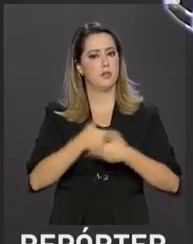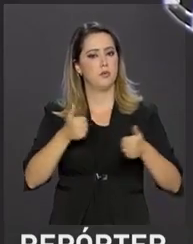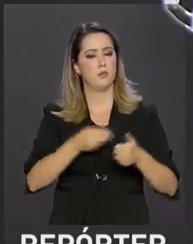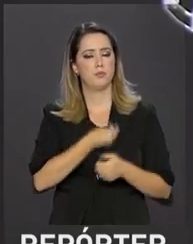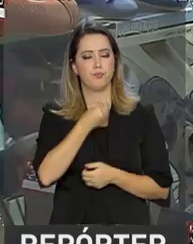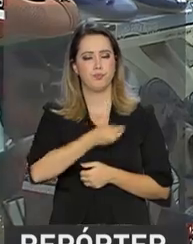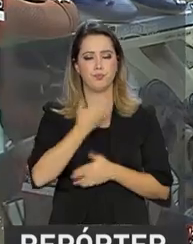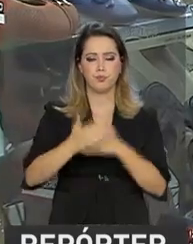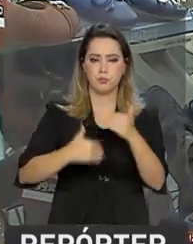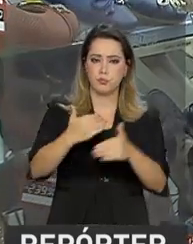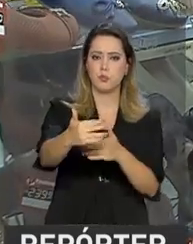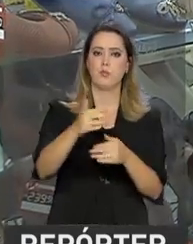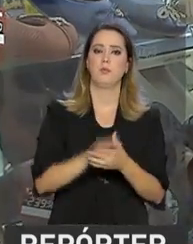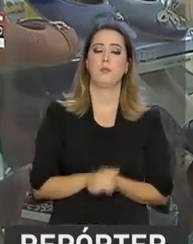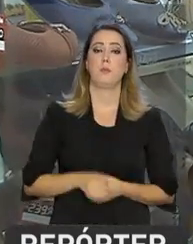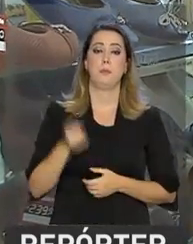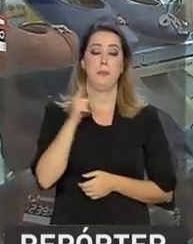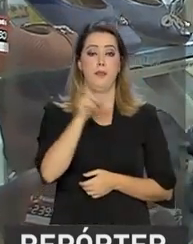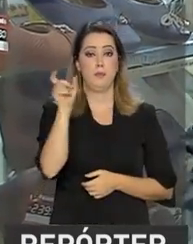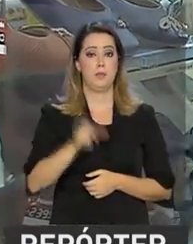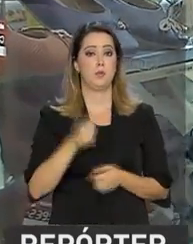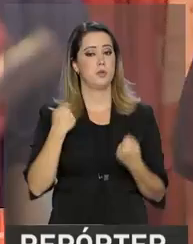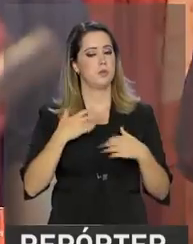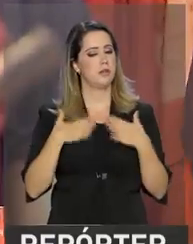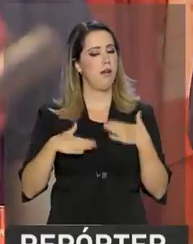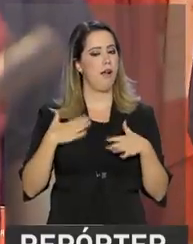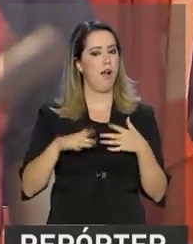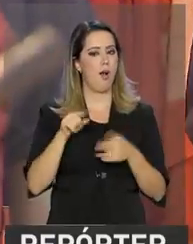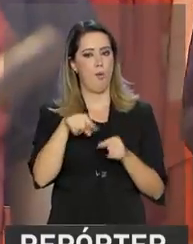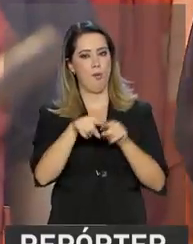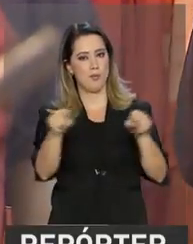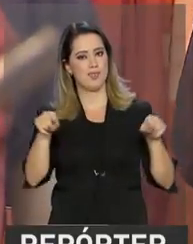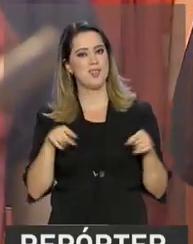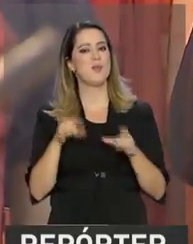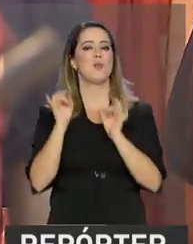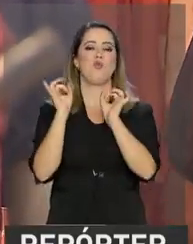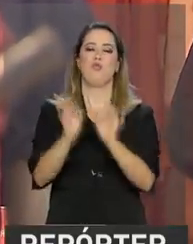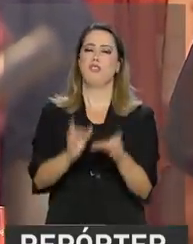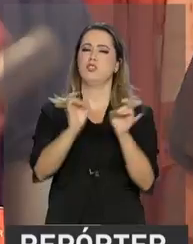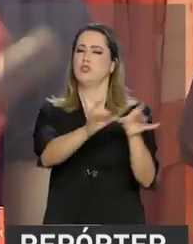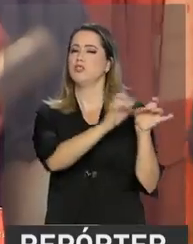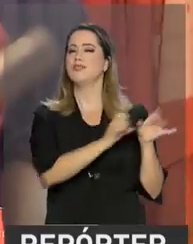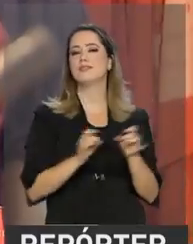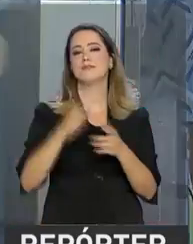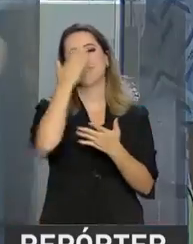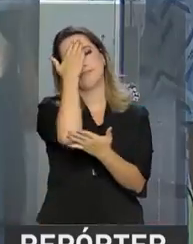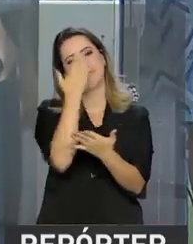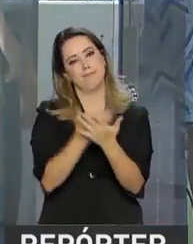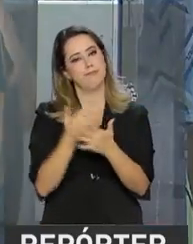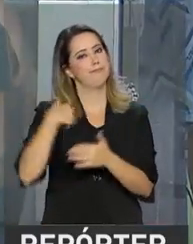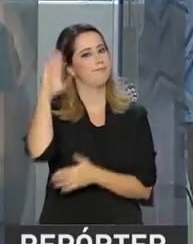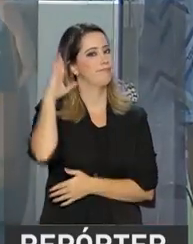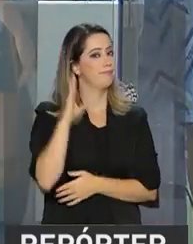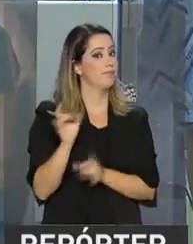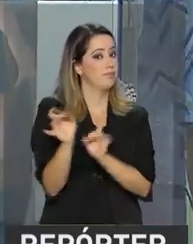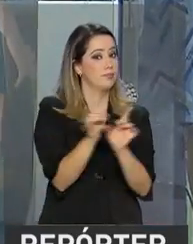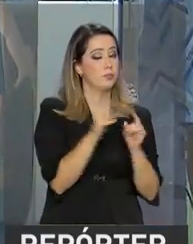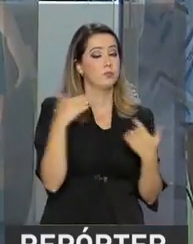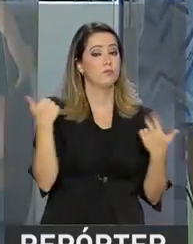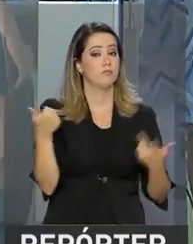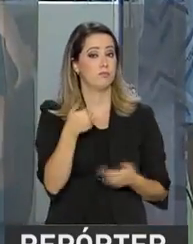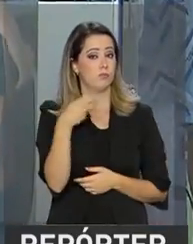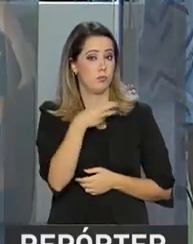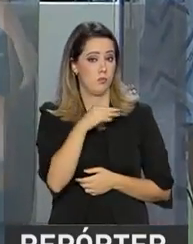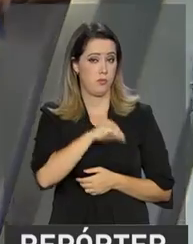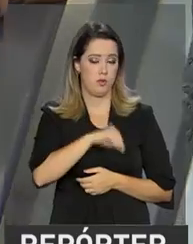nos anos seguintes se para os clientes é preciso cautela para o comércio o momento é de otimismo o 13º deve injetar